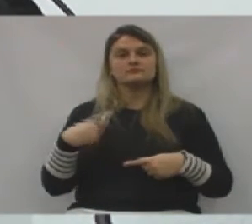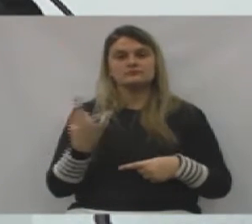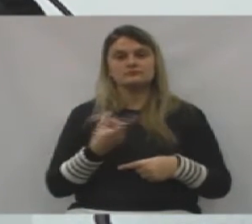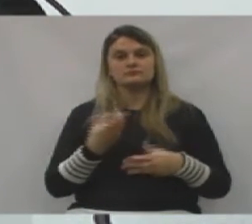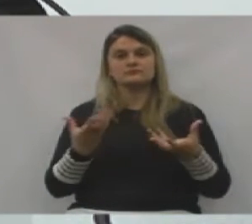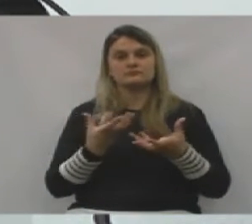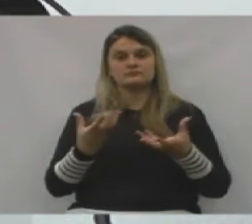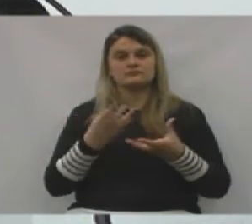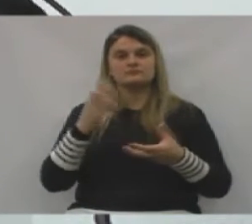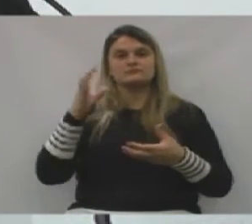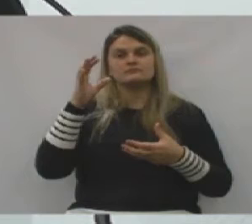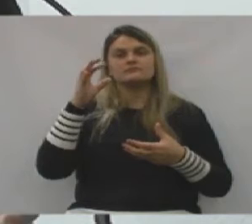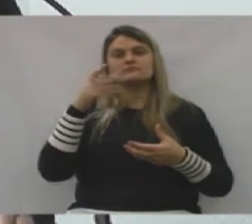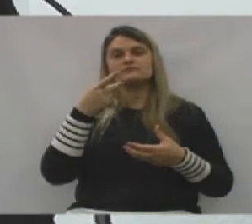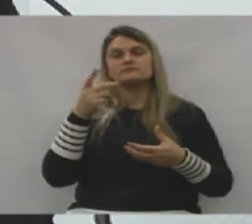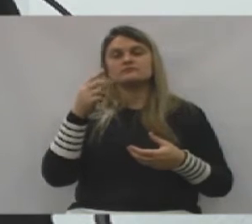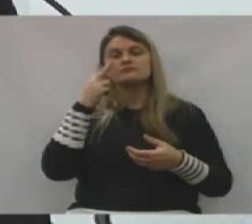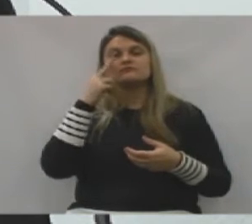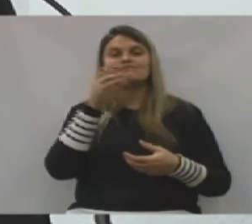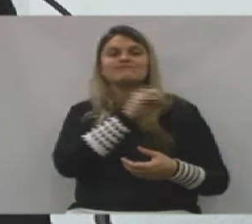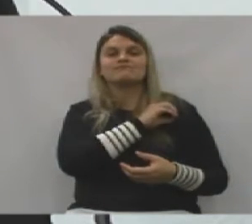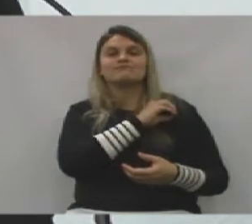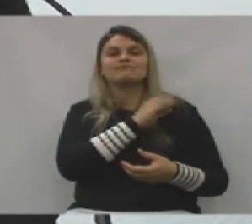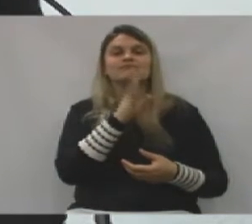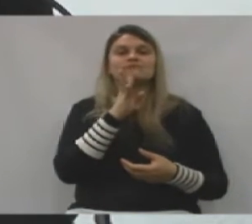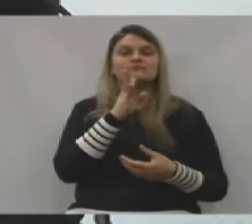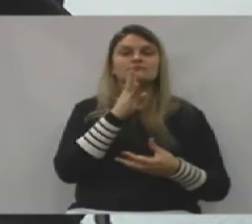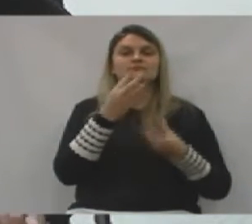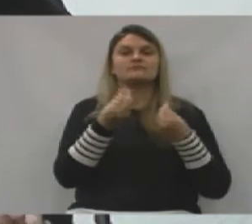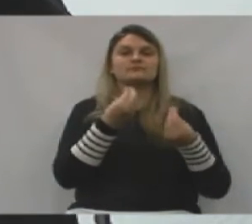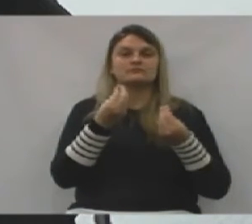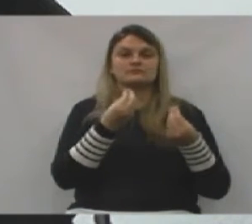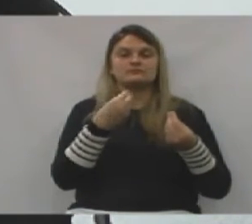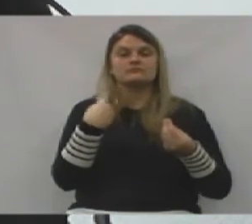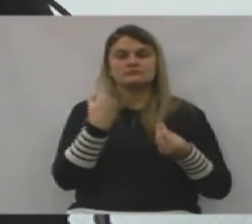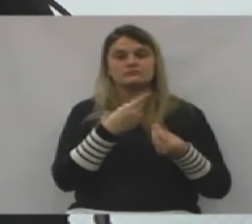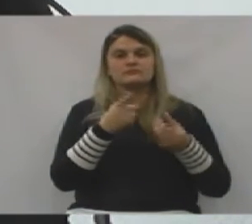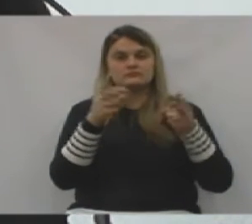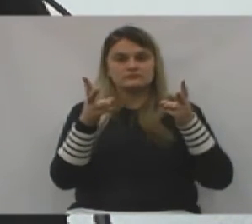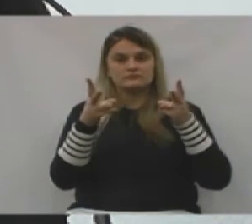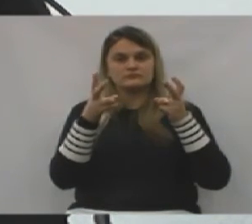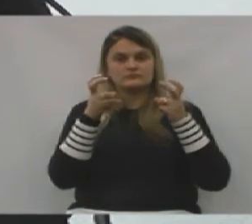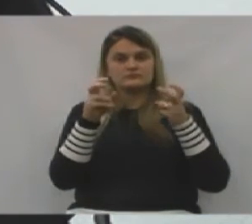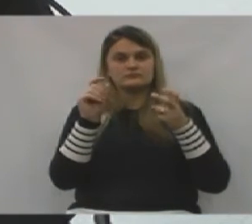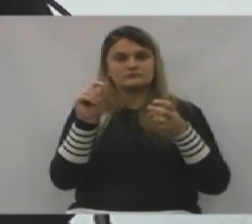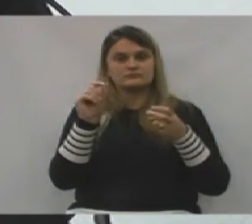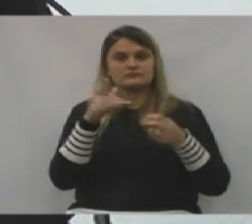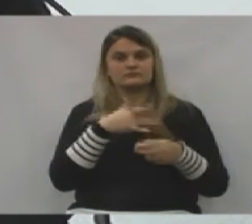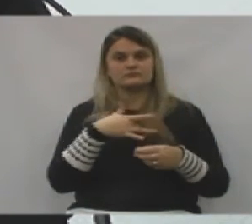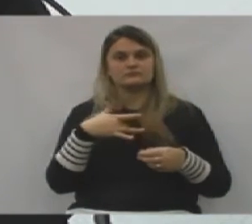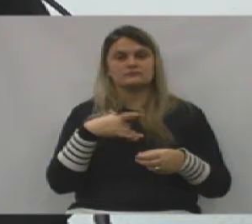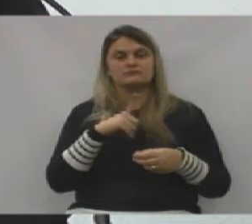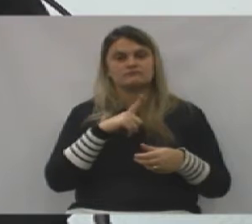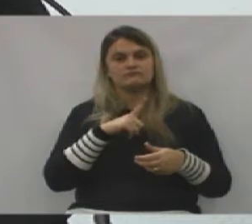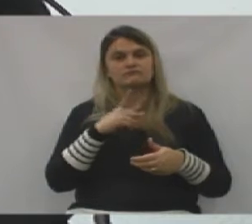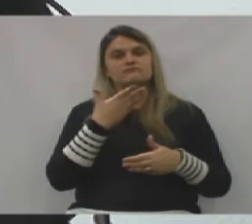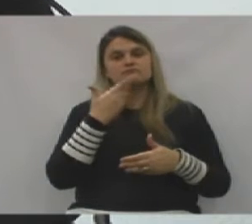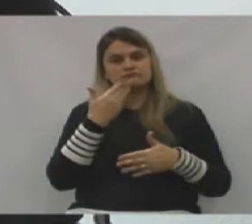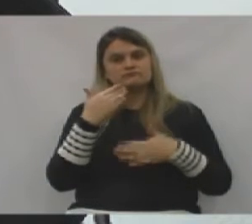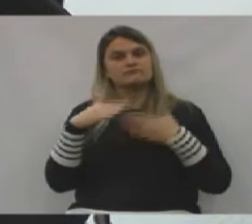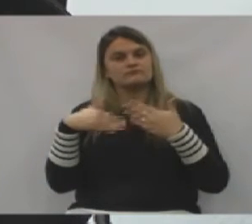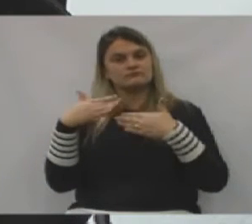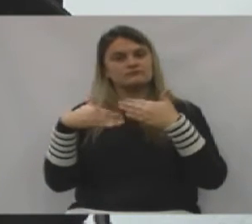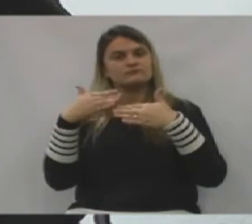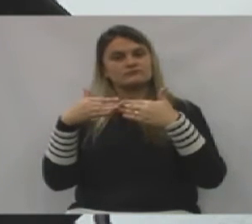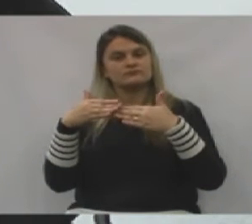queríamos dados reais a respeito desse fato. Porque nós estamos observando que a saúde teve